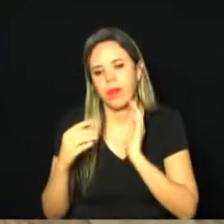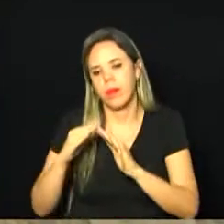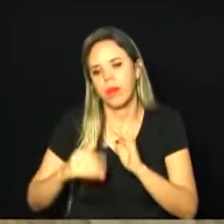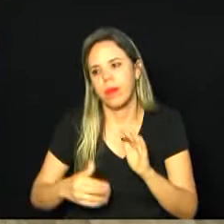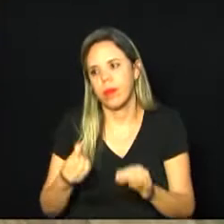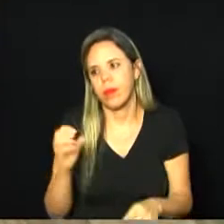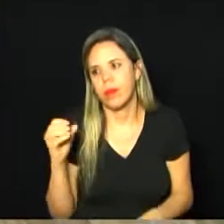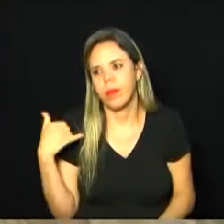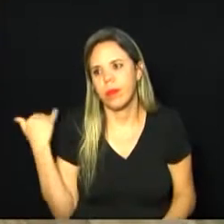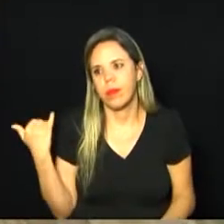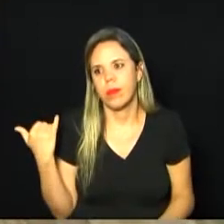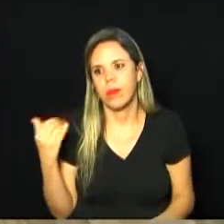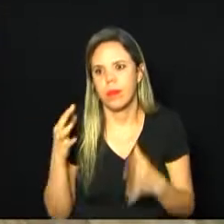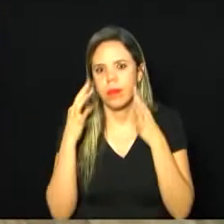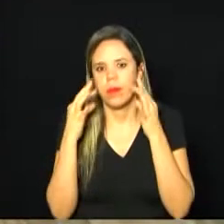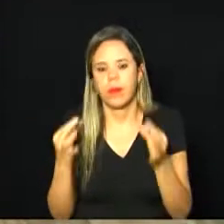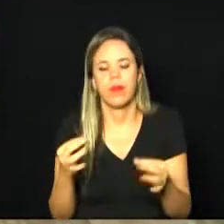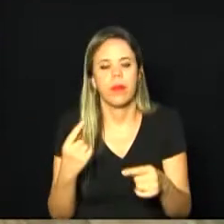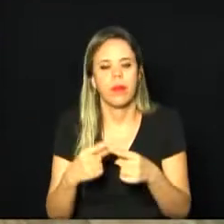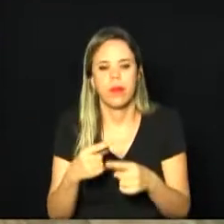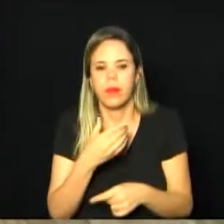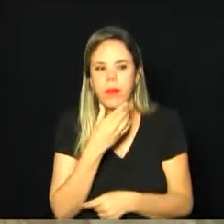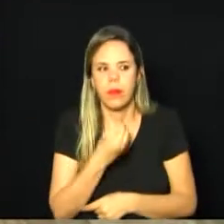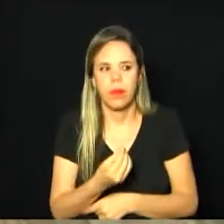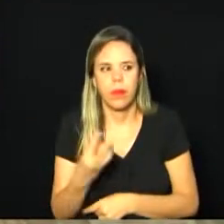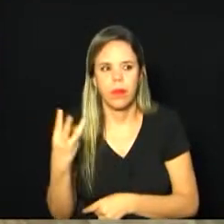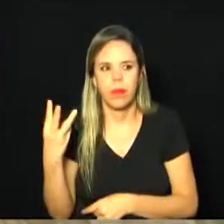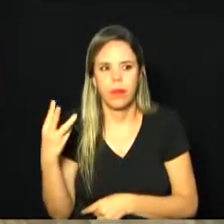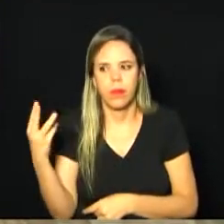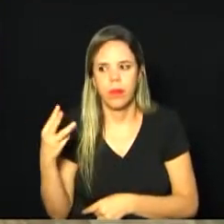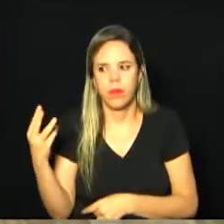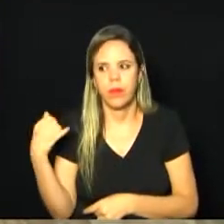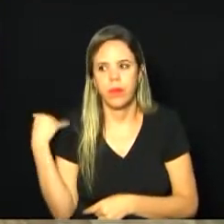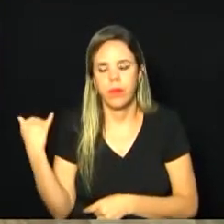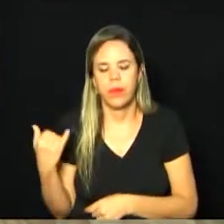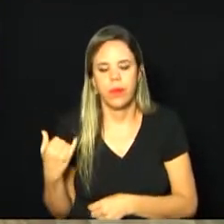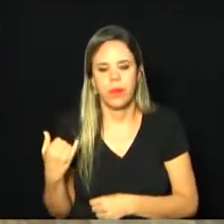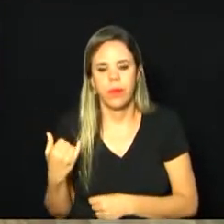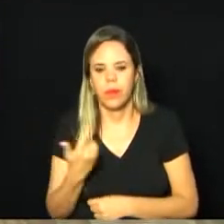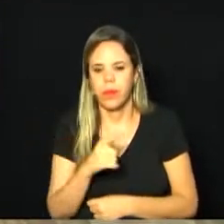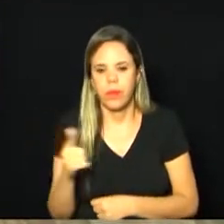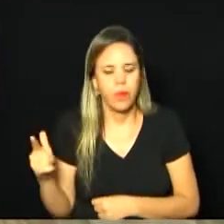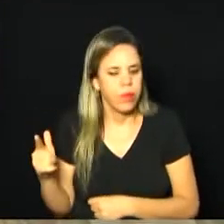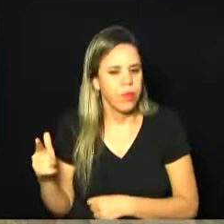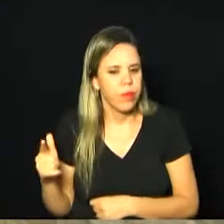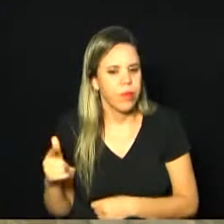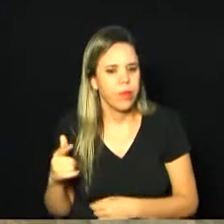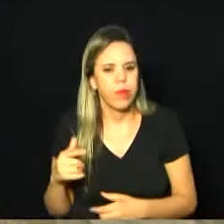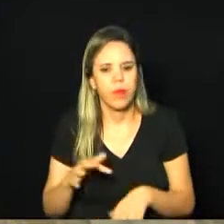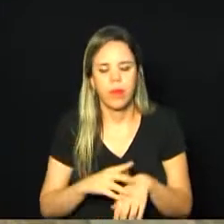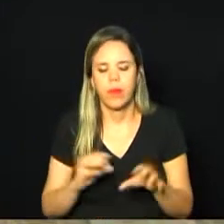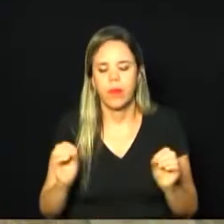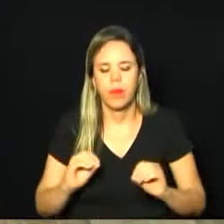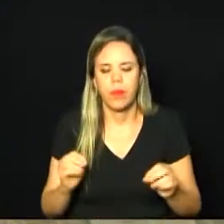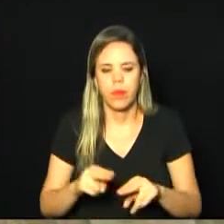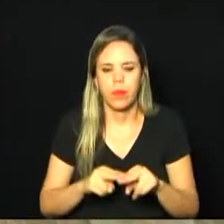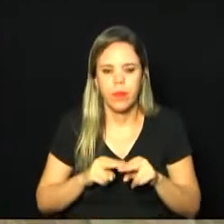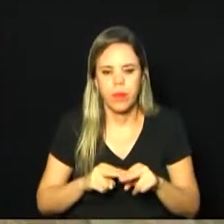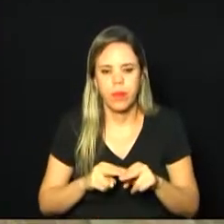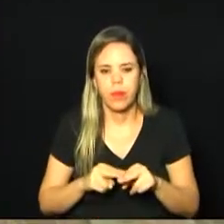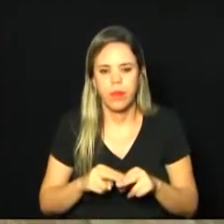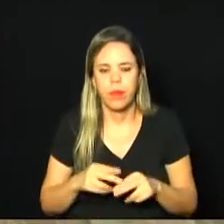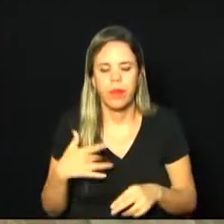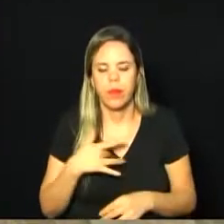abaixo dos 60 anos e chama atenção porque era um homem de 33 anos que não tinha comorbidades portanto